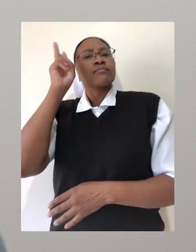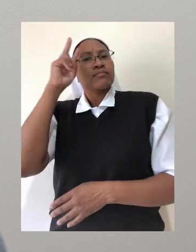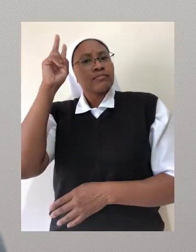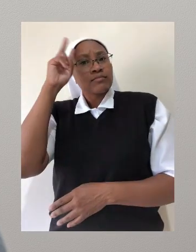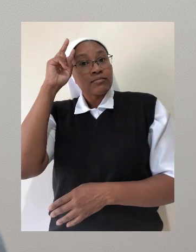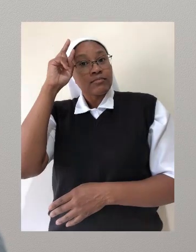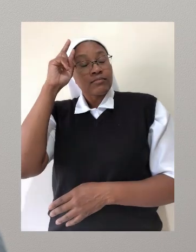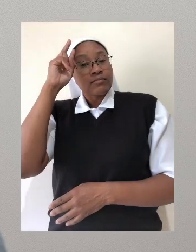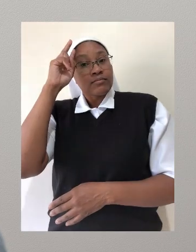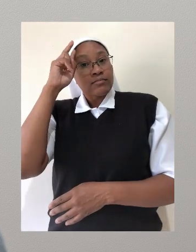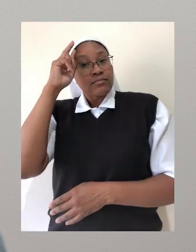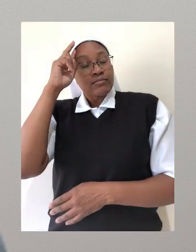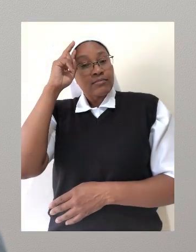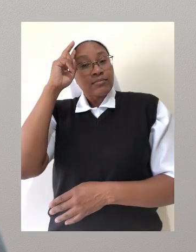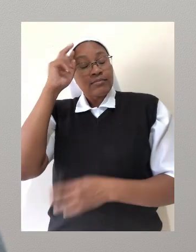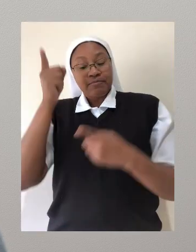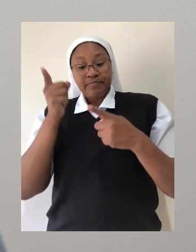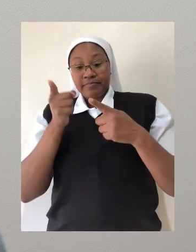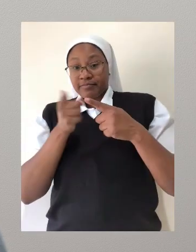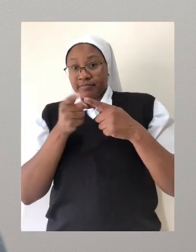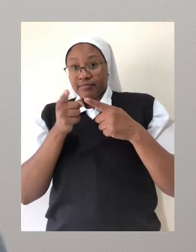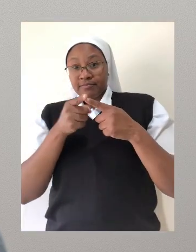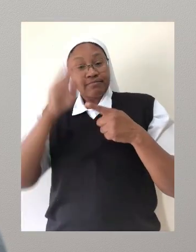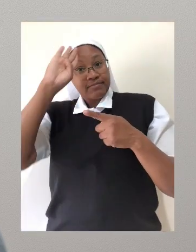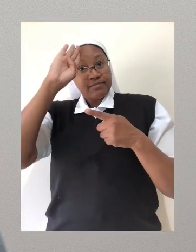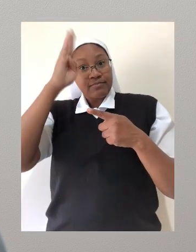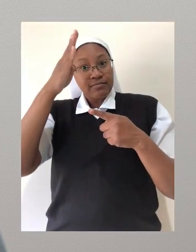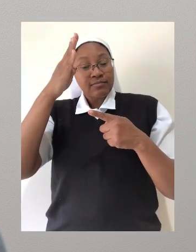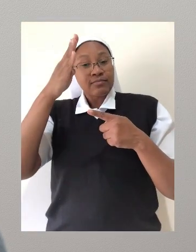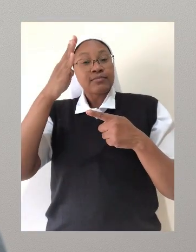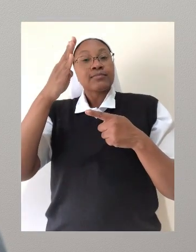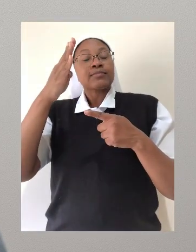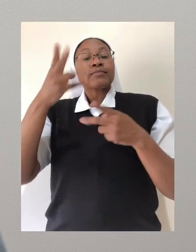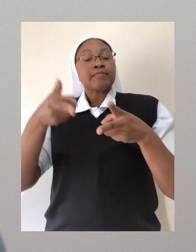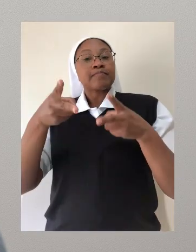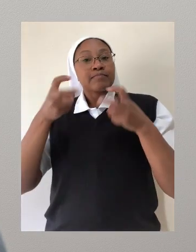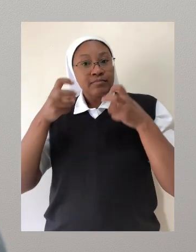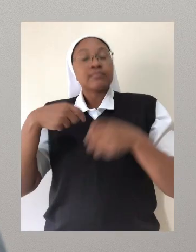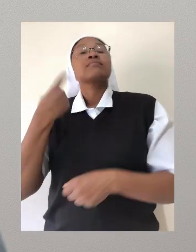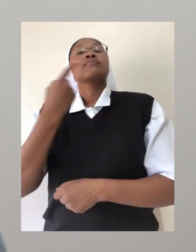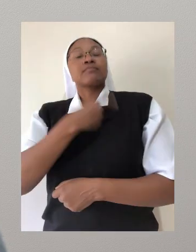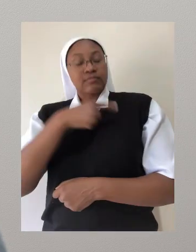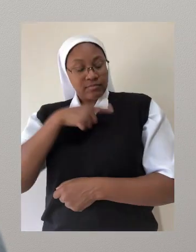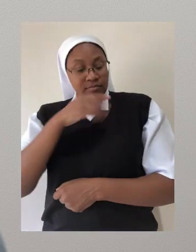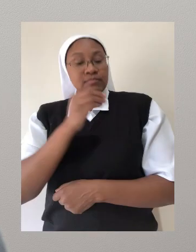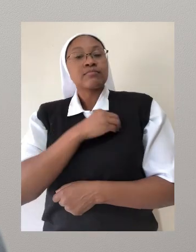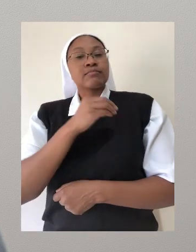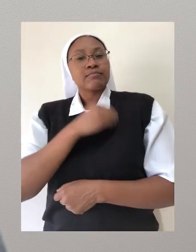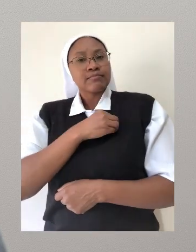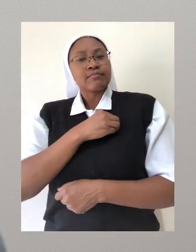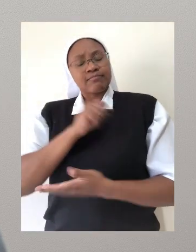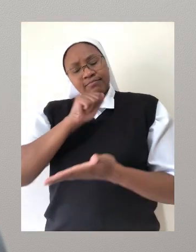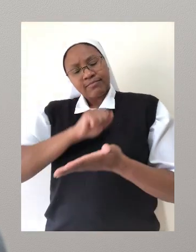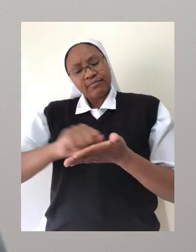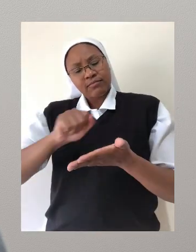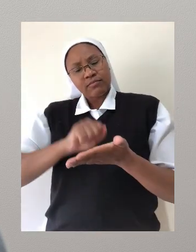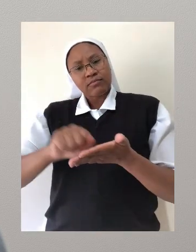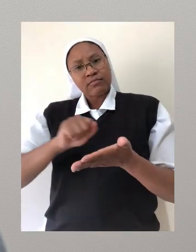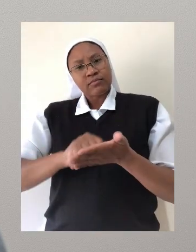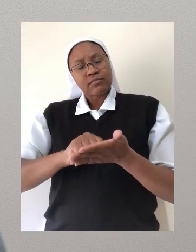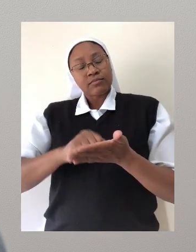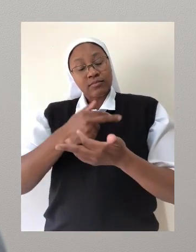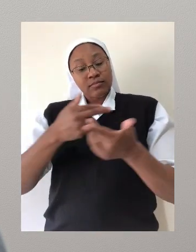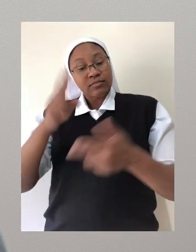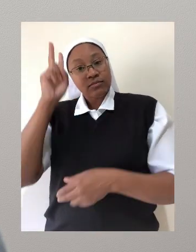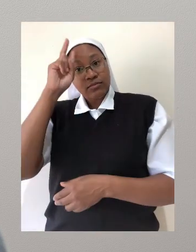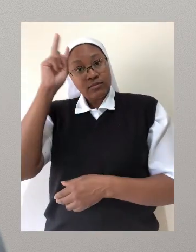Aqui recordamos os pontos centrais. O primeiro é dar-se conta de que pecamos, de escrever